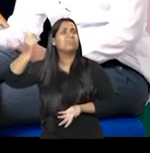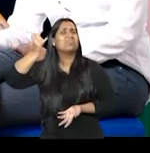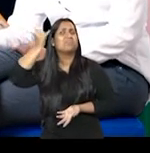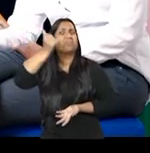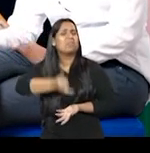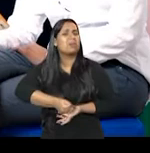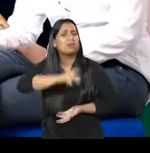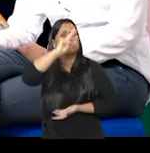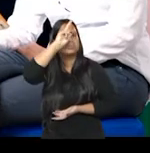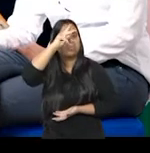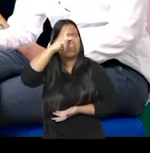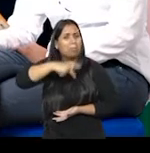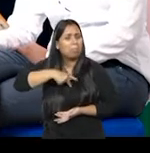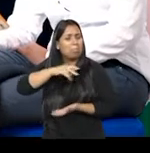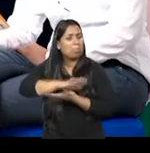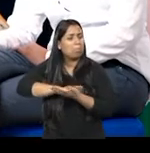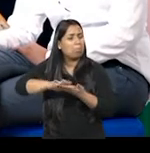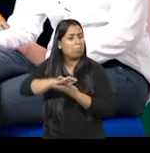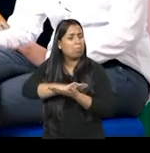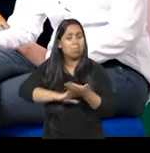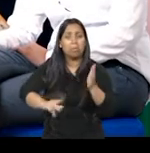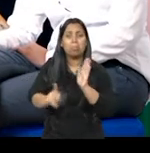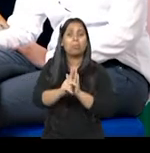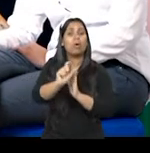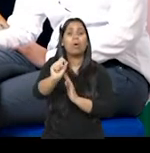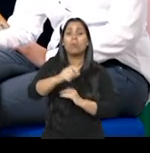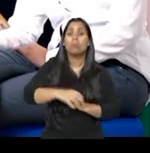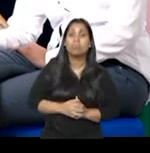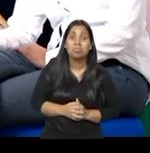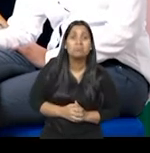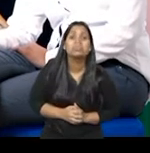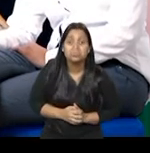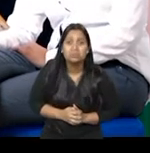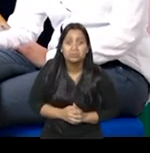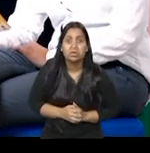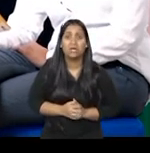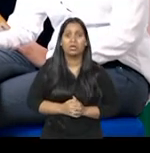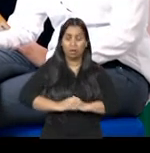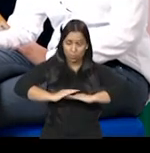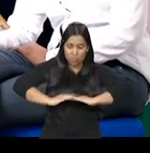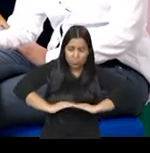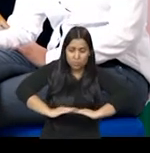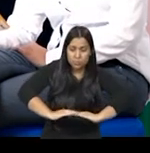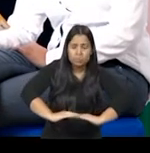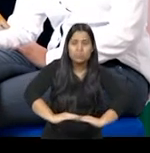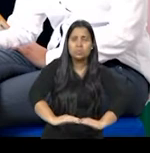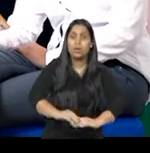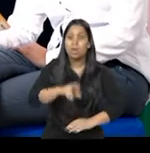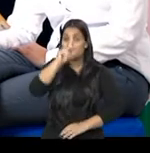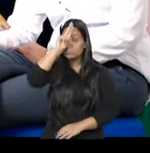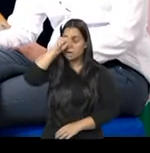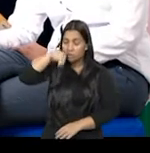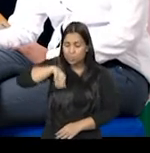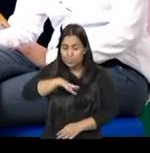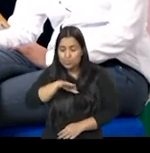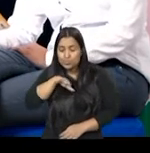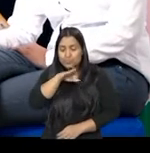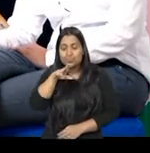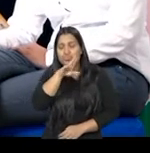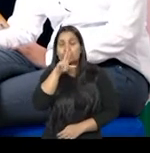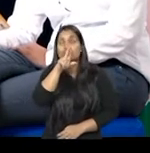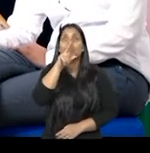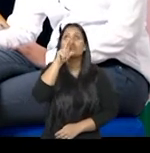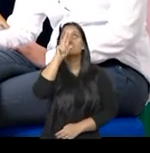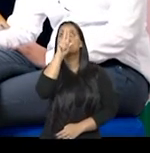baratas, que nem minhas eram. Pertenciam ao andar térreo e escalavam os canos do edifício até o nosso